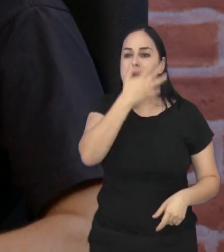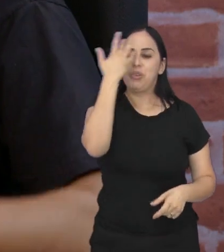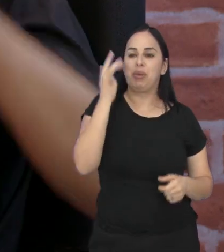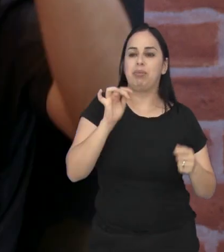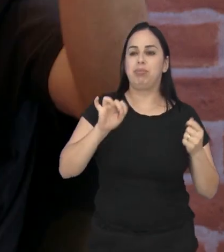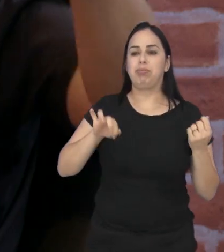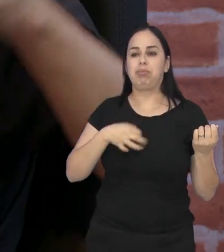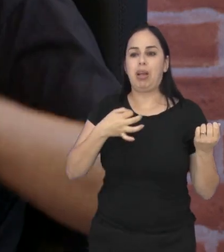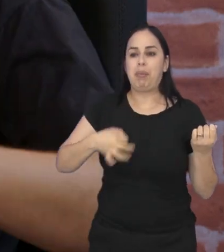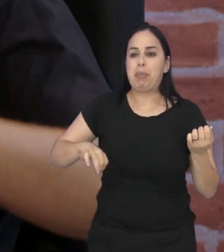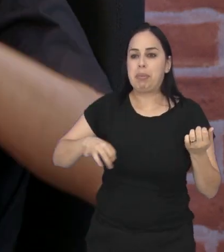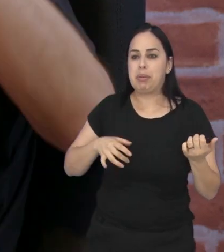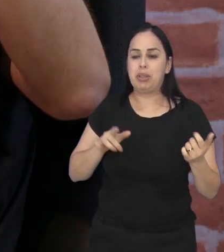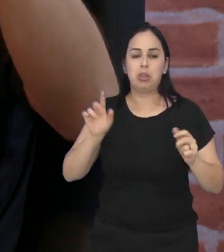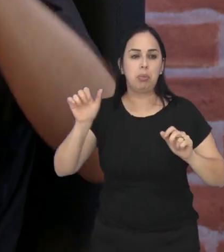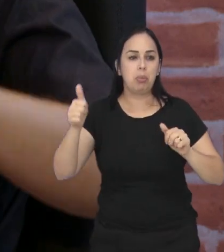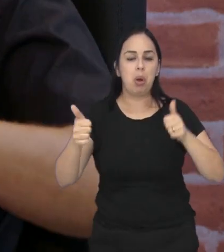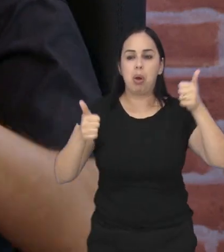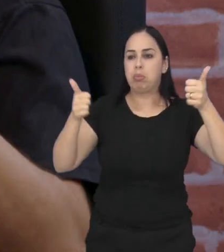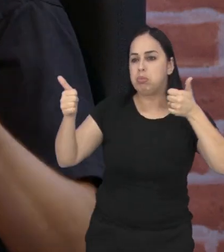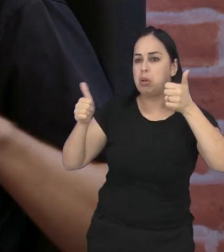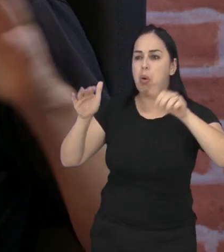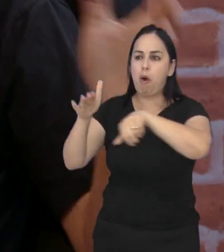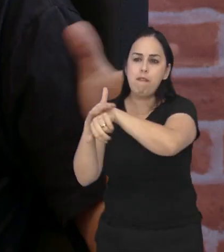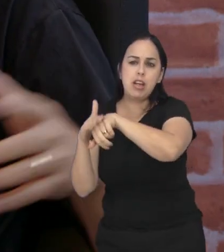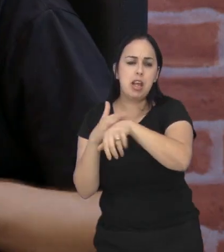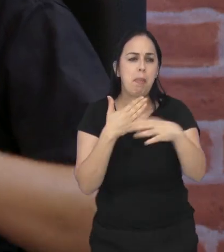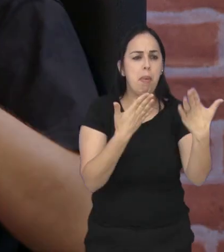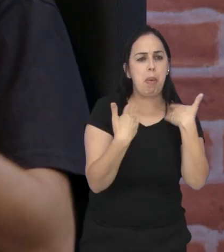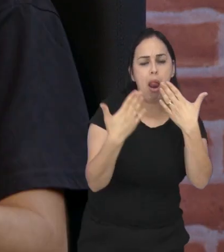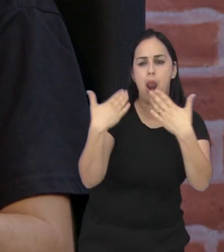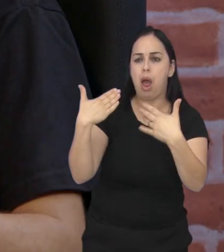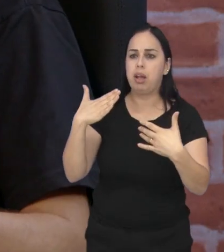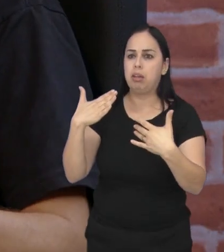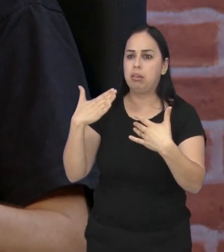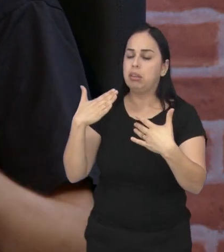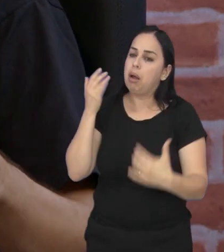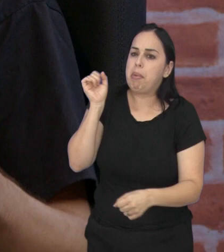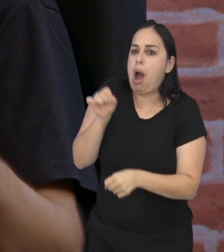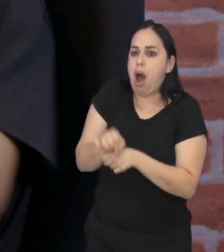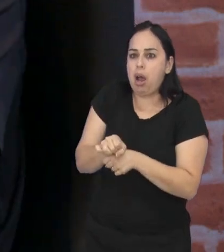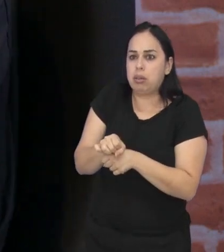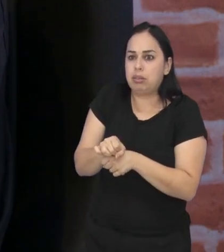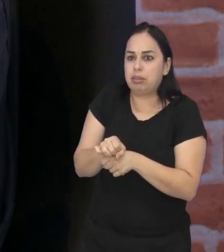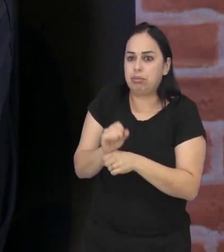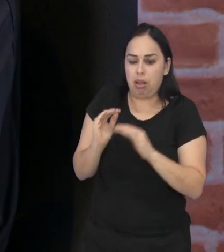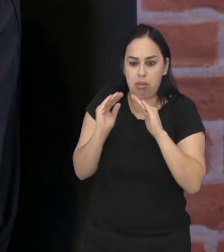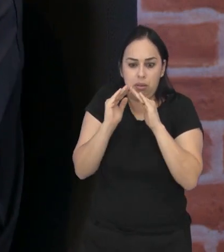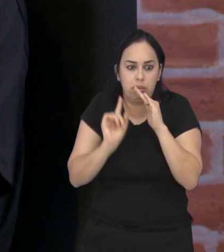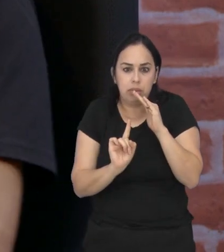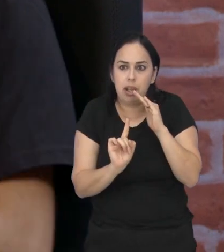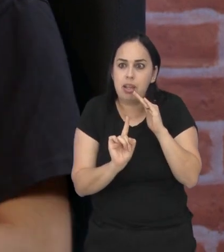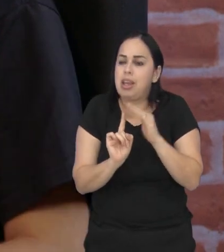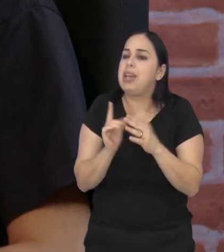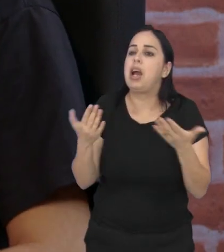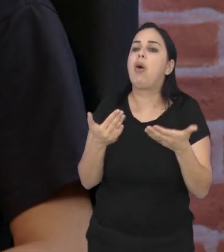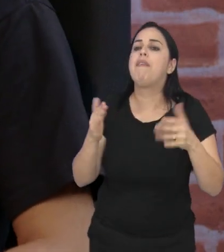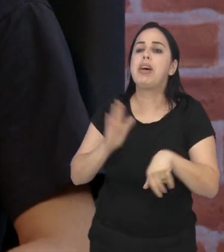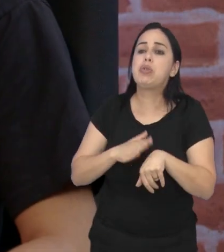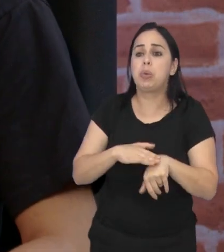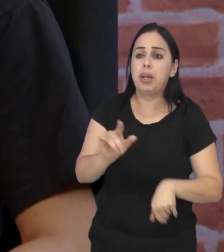rua, ele tá, e aí, cara, tudo bem, tudo jóia, o tempo inteiro conversando com pessoa, vendo pessoa, de repente, o cara te tranca dentro de casa e fala, e agora, eu faço o